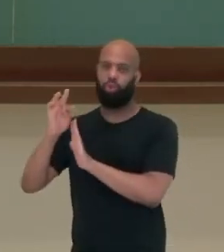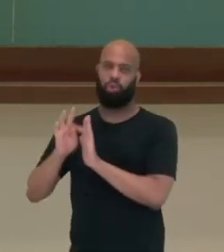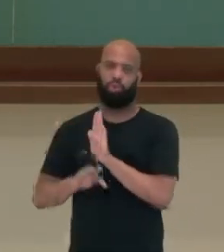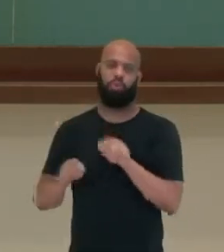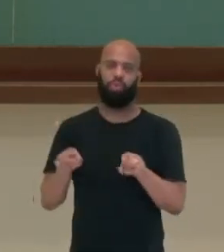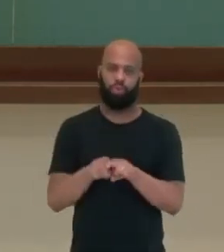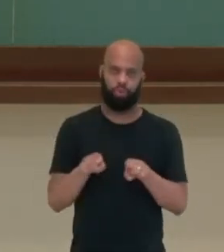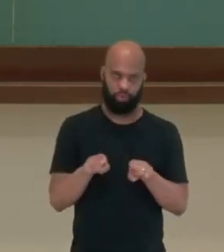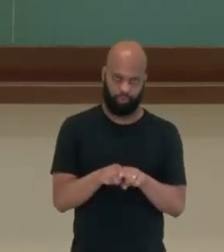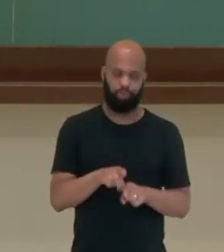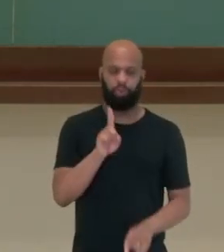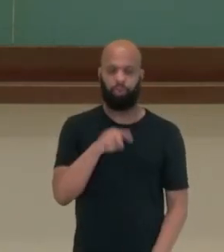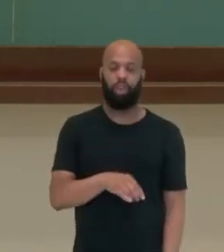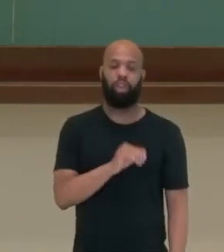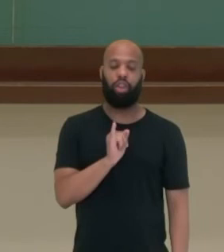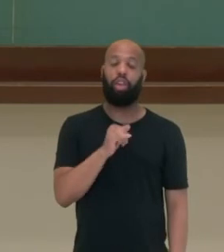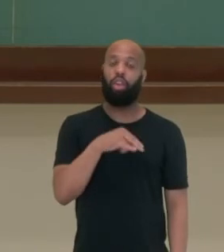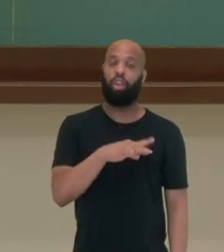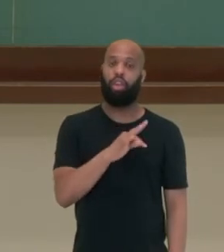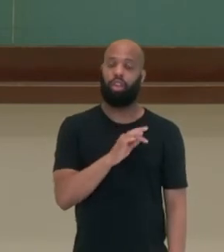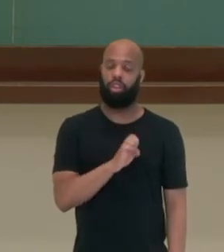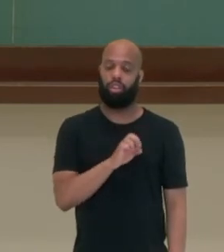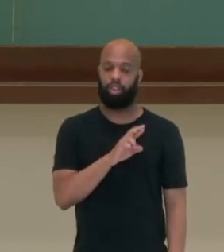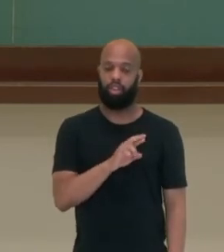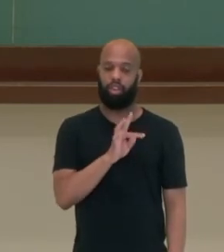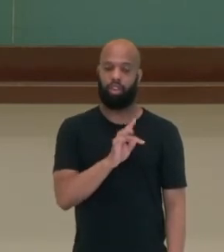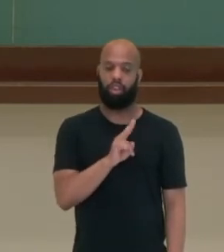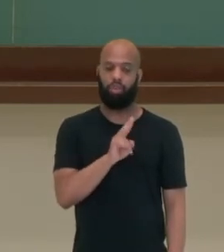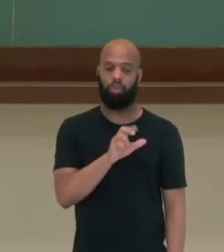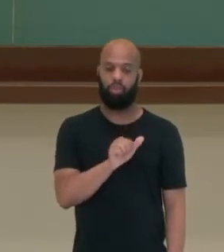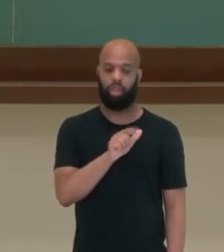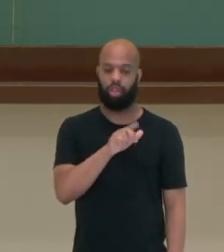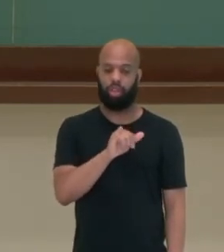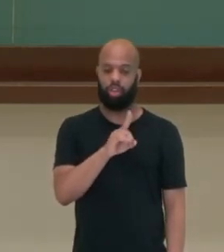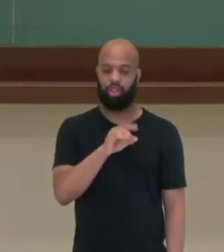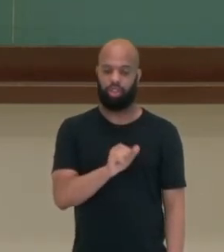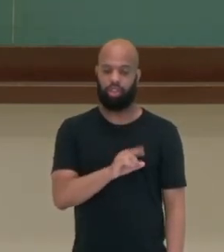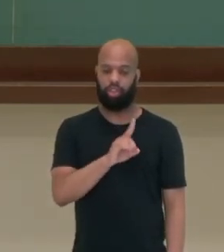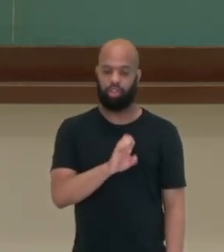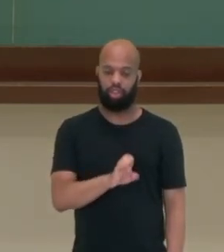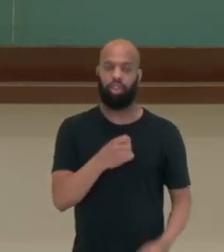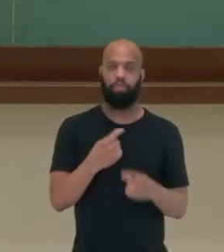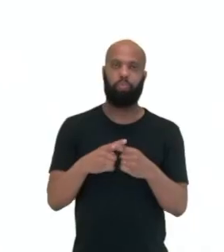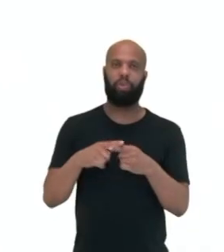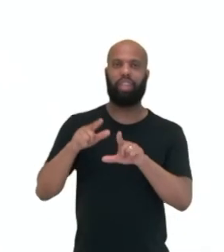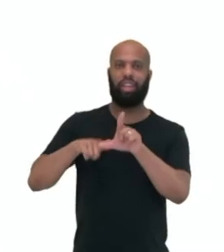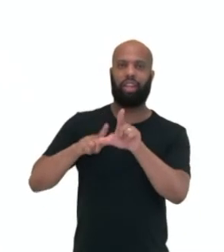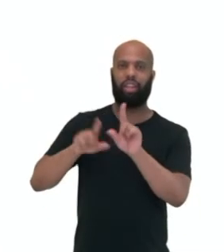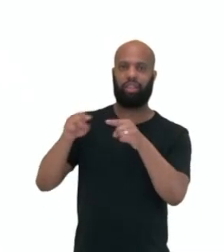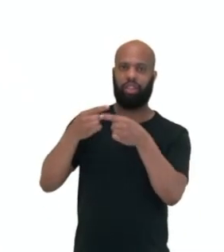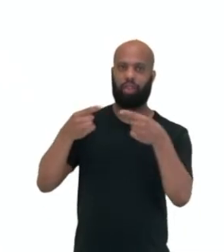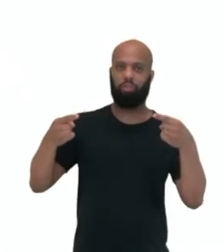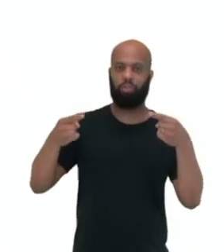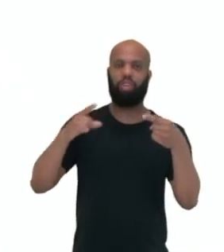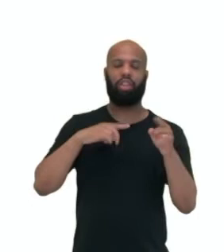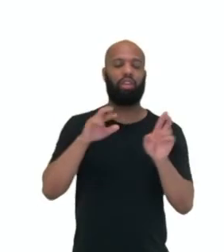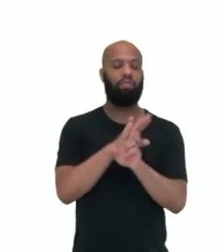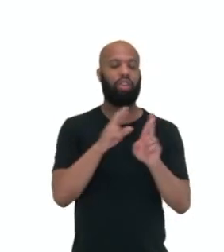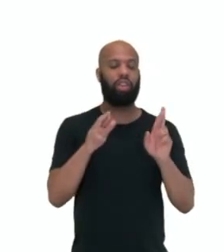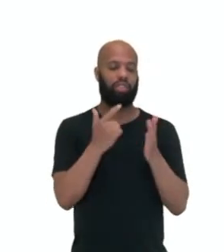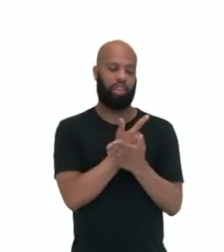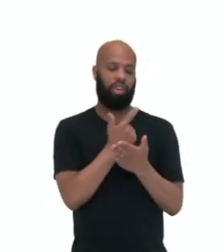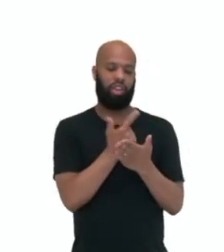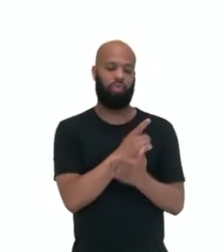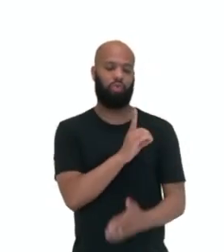é uma intertextualidade. Vejam só uma proposta e resposta. A letra da canção dialoga com a obra Don Quixote nos versos.